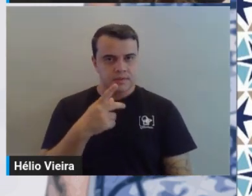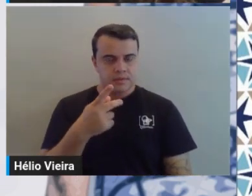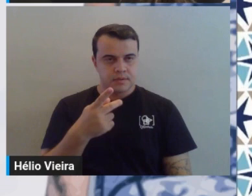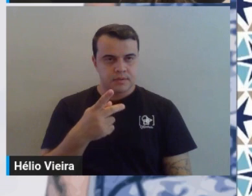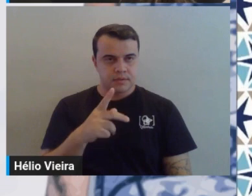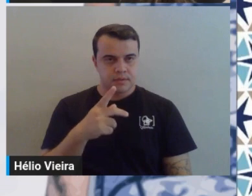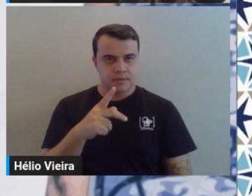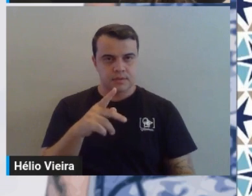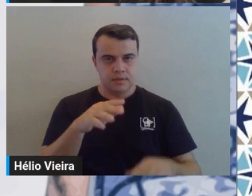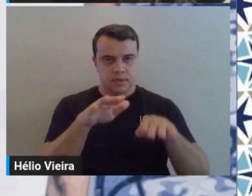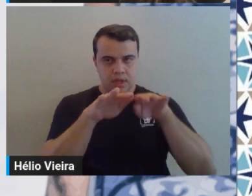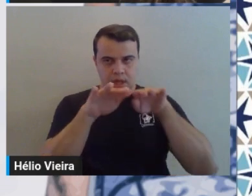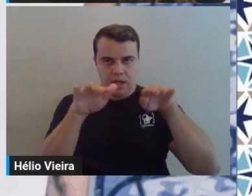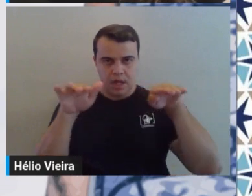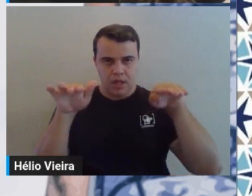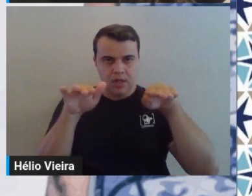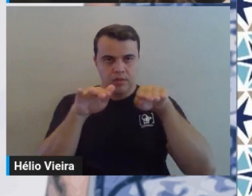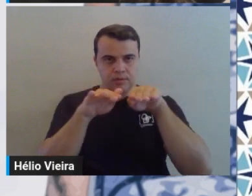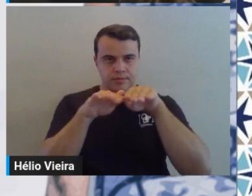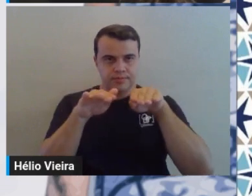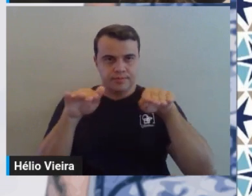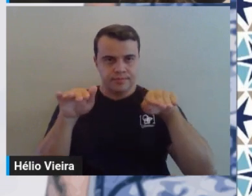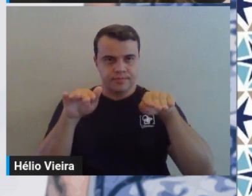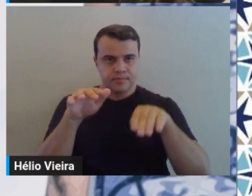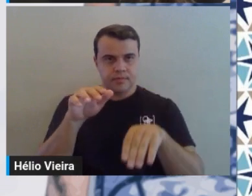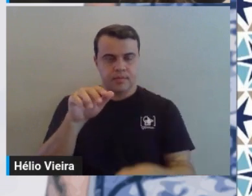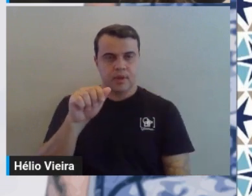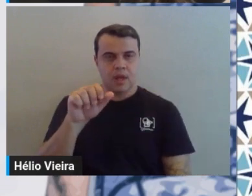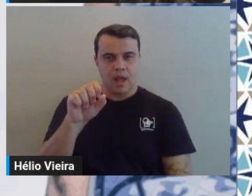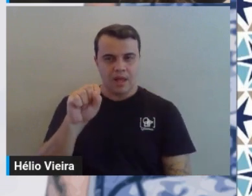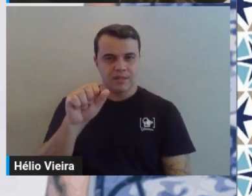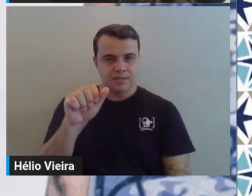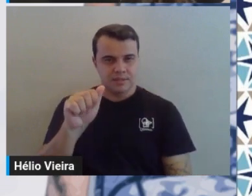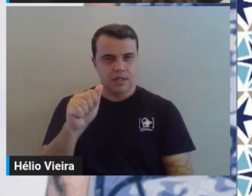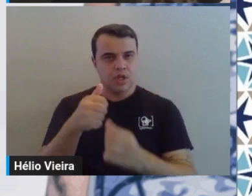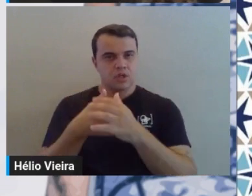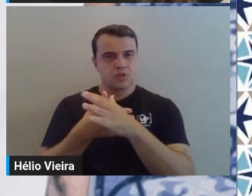o telhado chamado asa de borboleta.